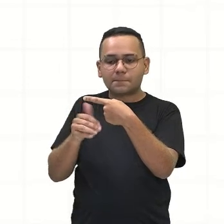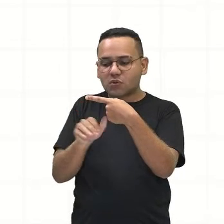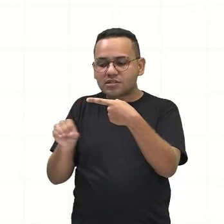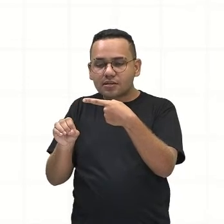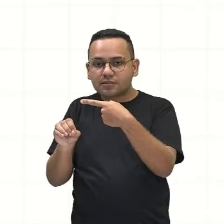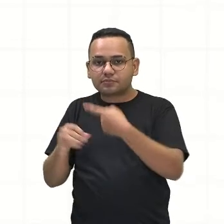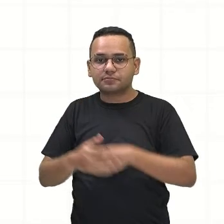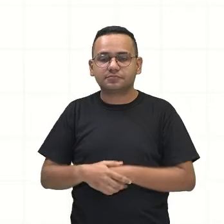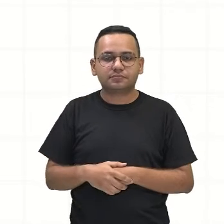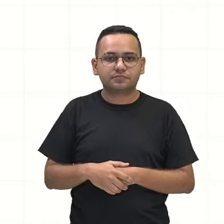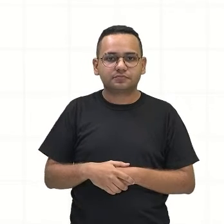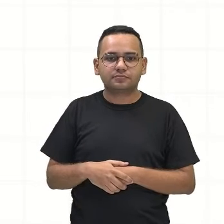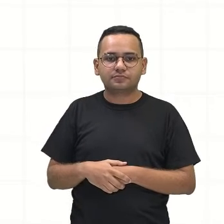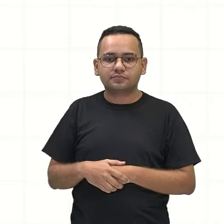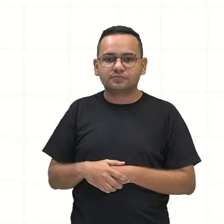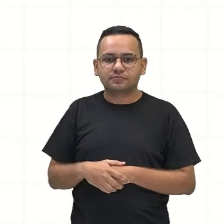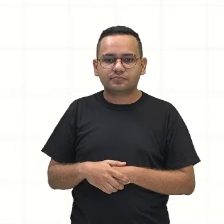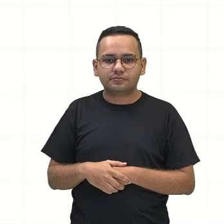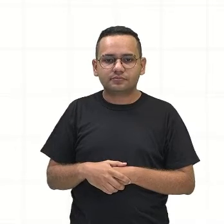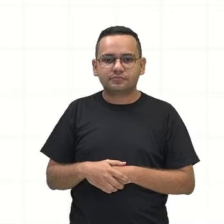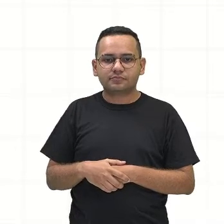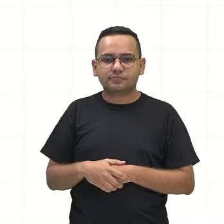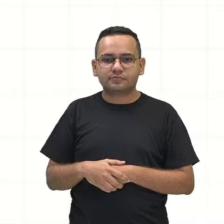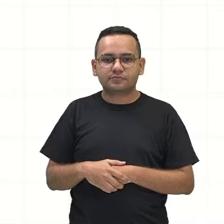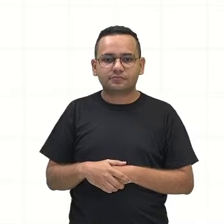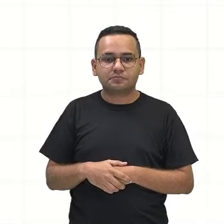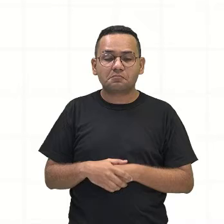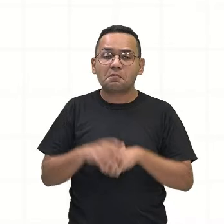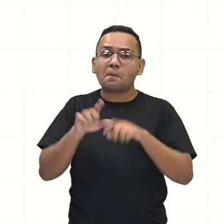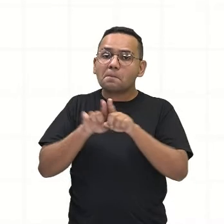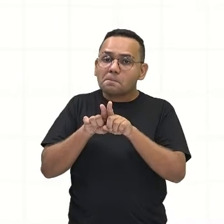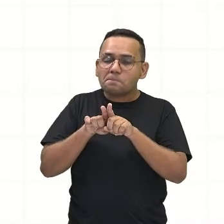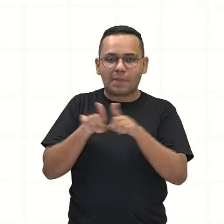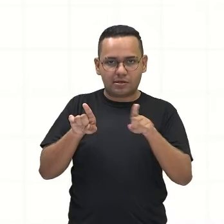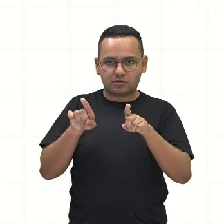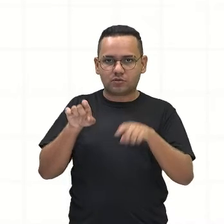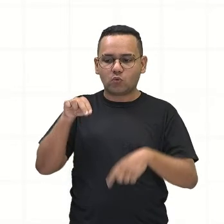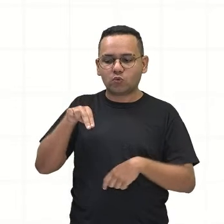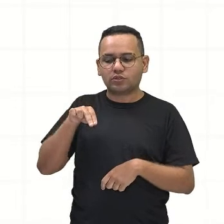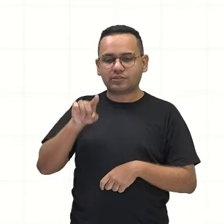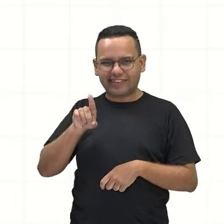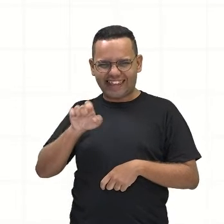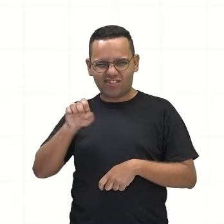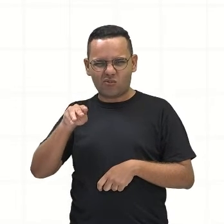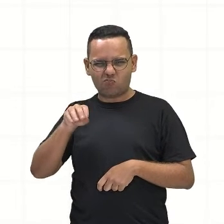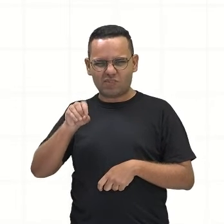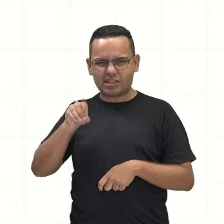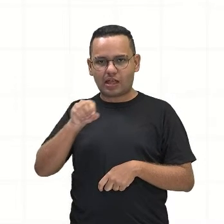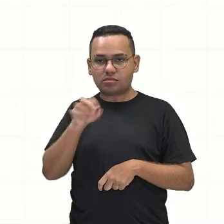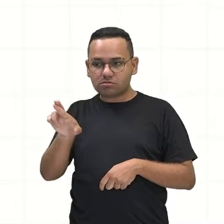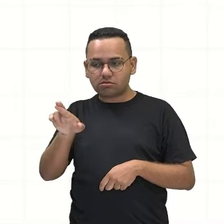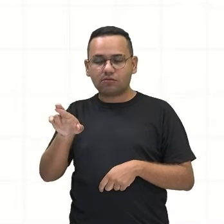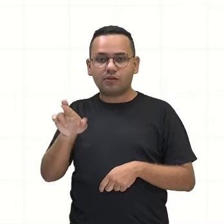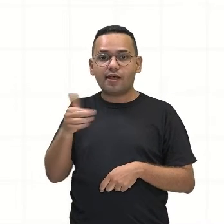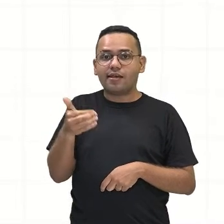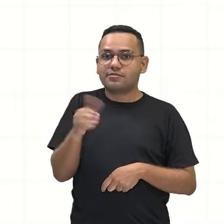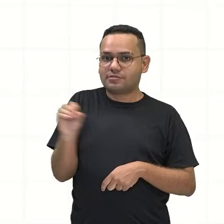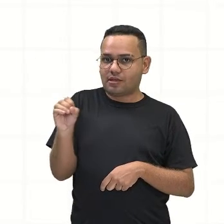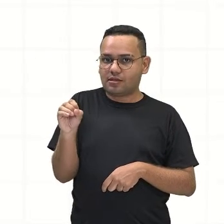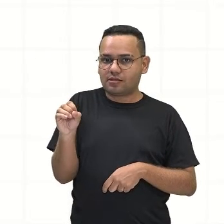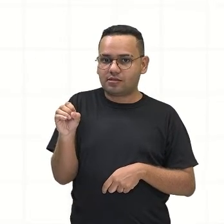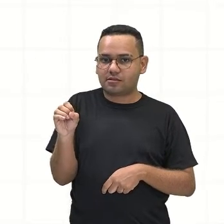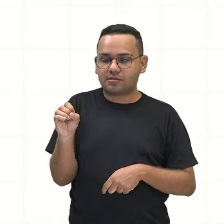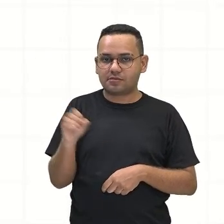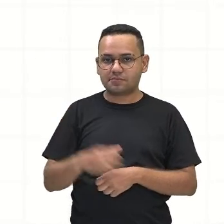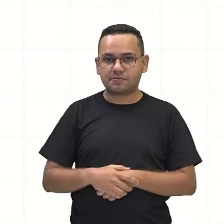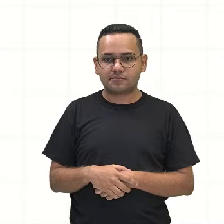100. Como o denominador é 100, como o total aqui deu 100, né, e isso aí dificilmente vai